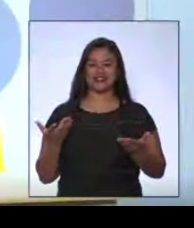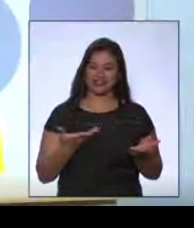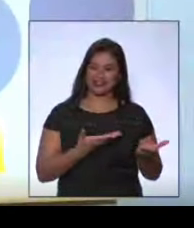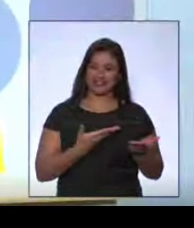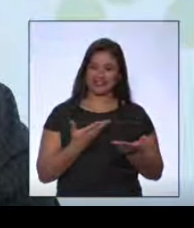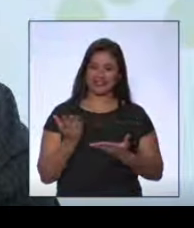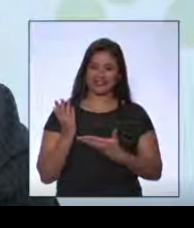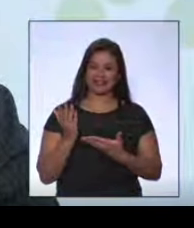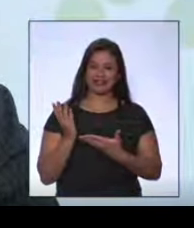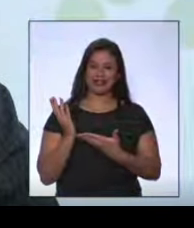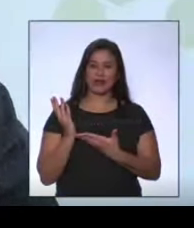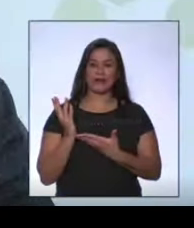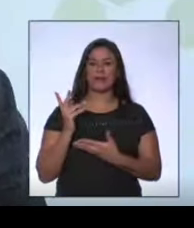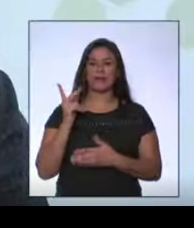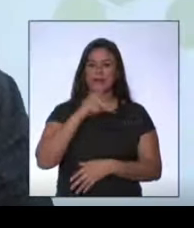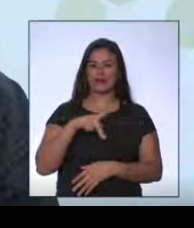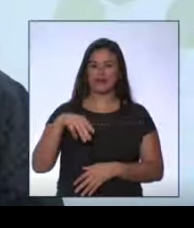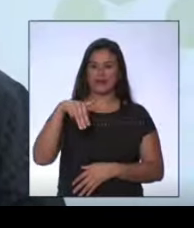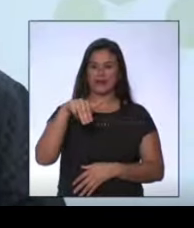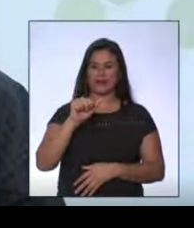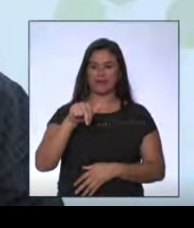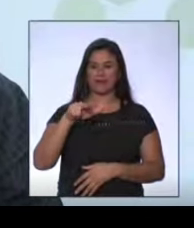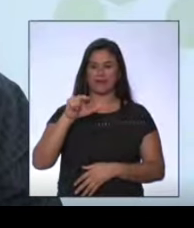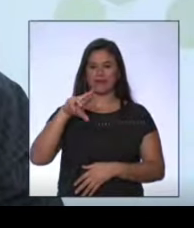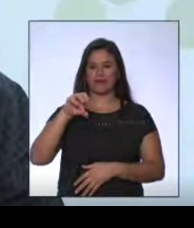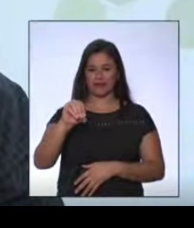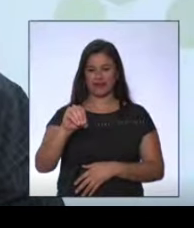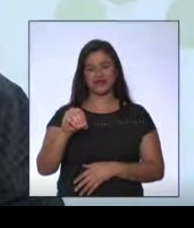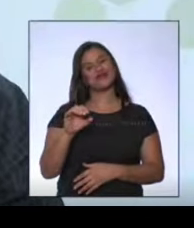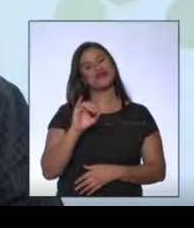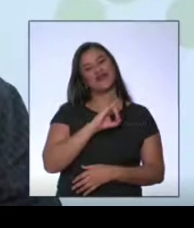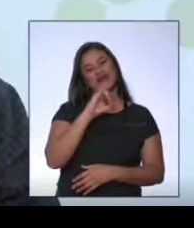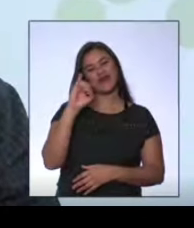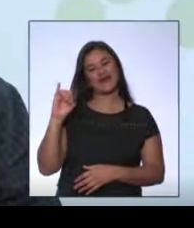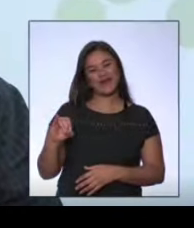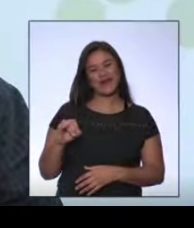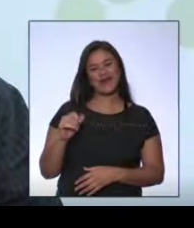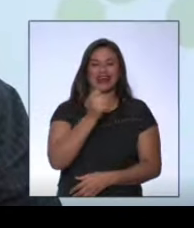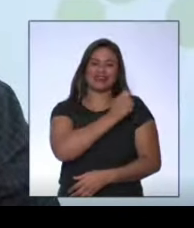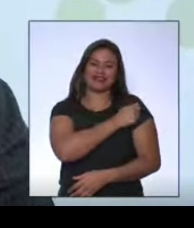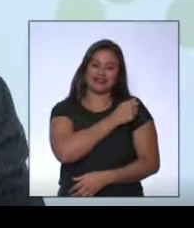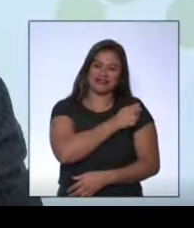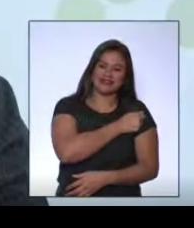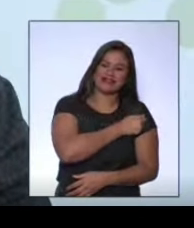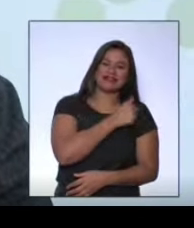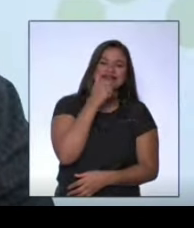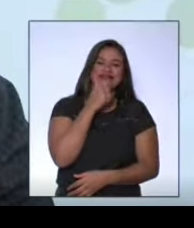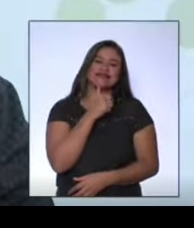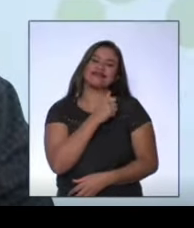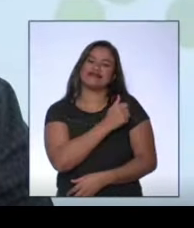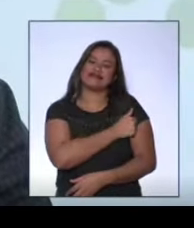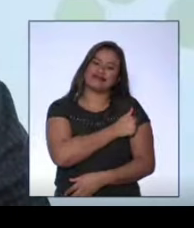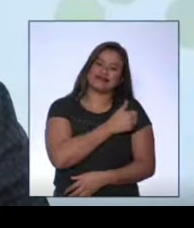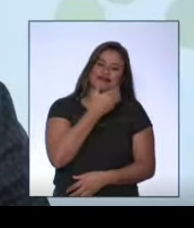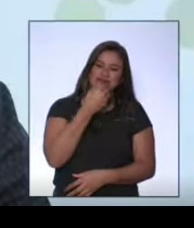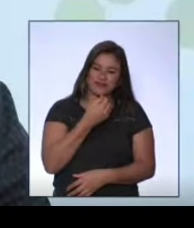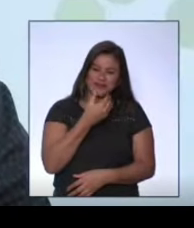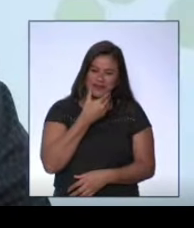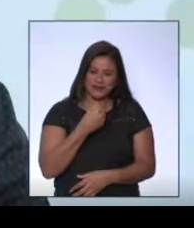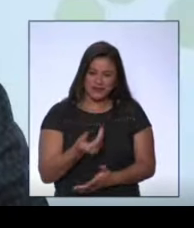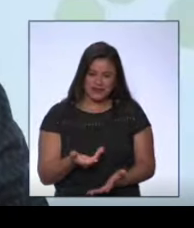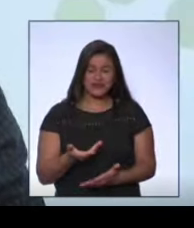professor Mauro. Olá, queridos alunos. Olá, queridas alunas. Bem-vindos a mais